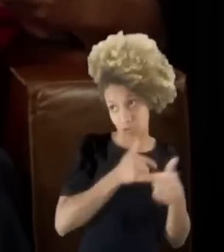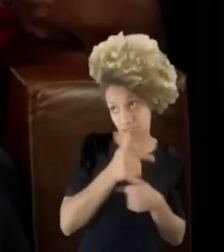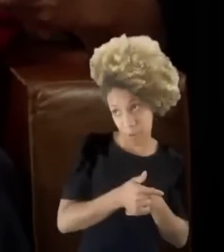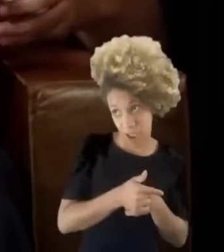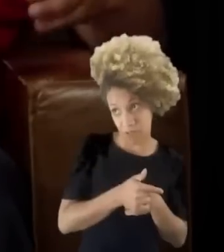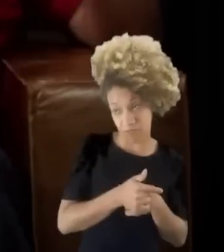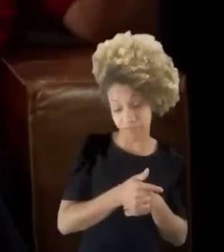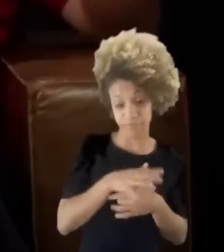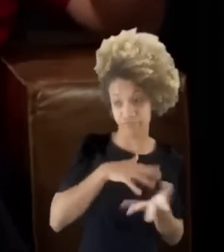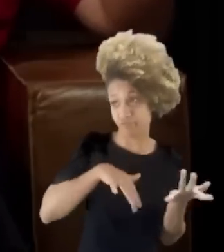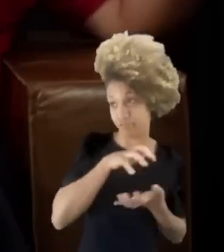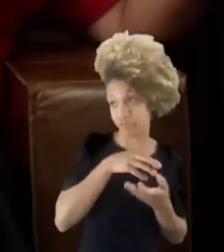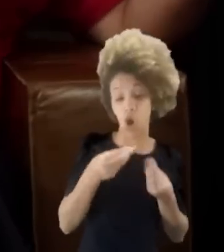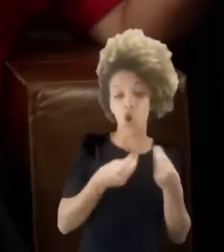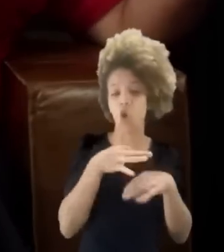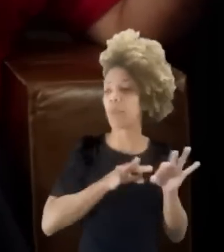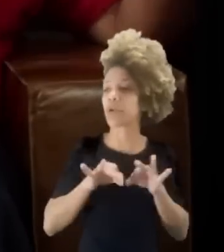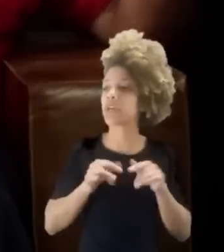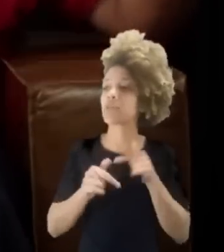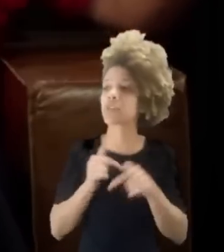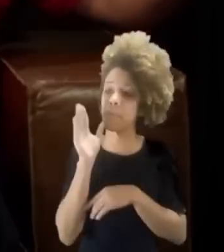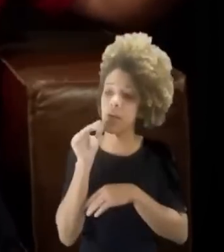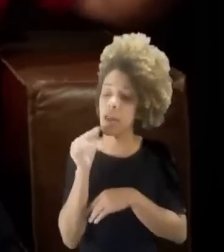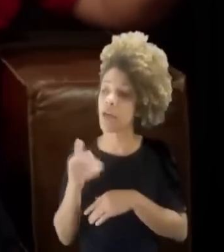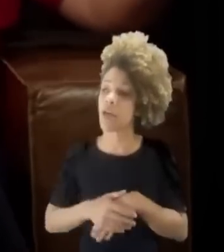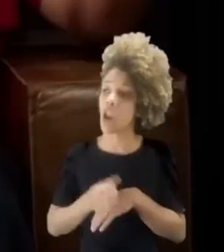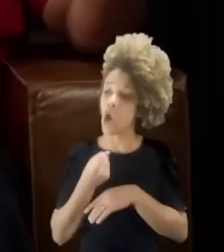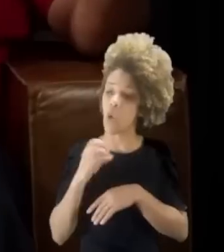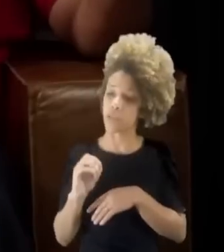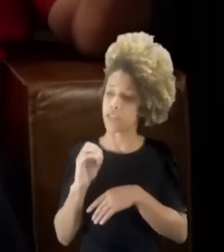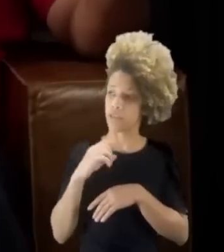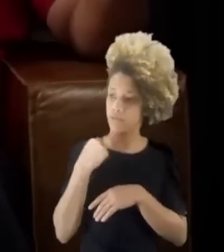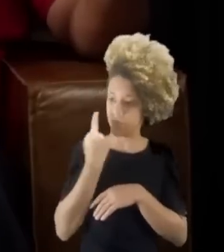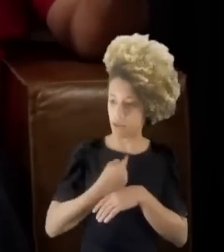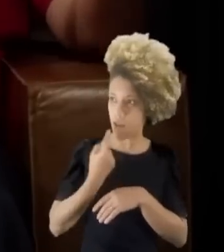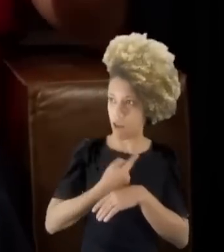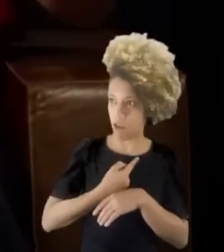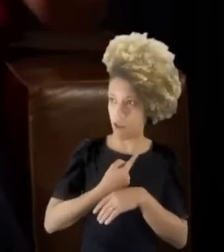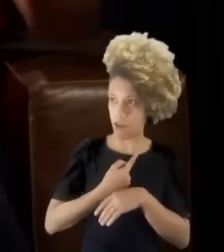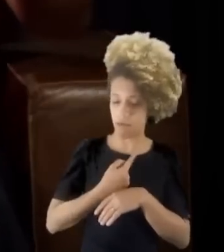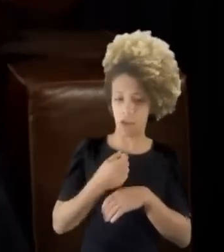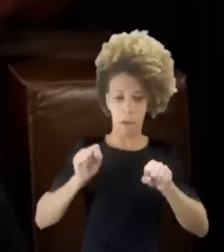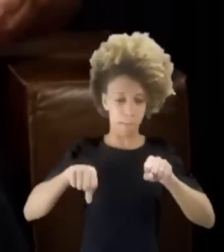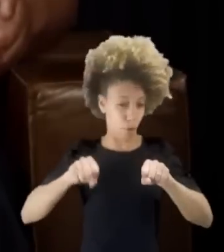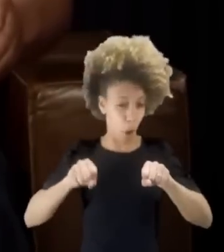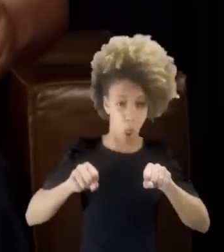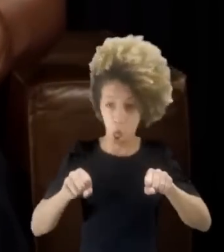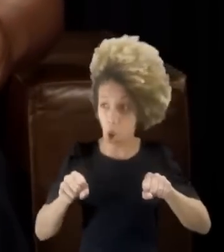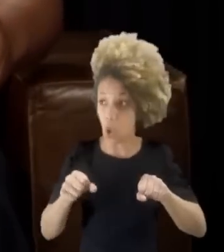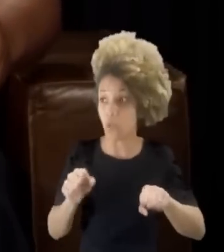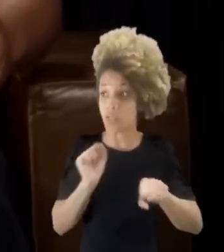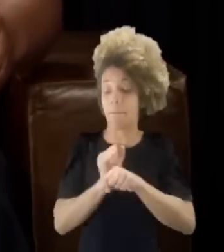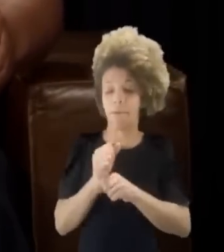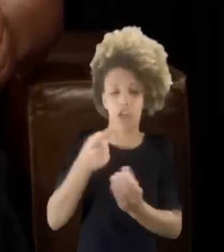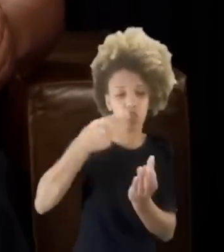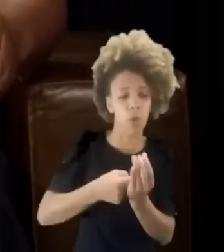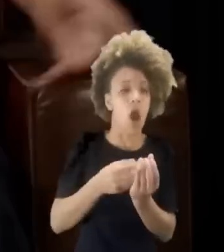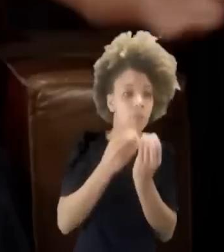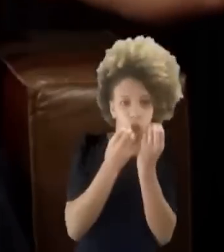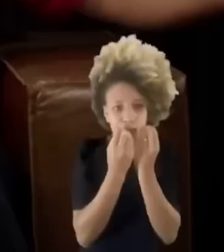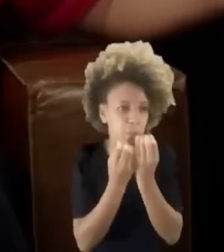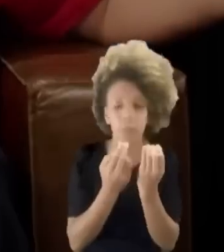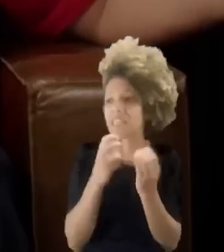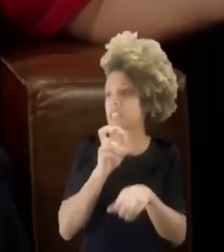Maurício como é que você organiza um trabalhador que ele tá passando a 80 por hora na sua frente e quando ele para ele para para comer um cachorro quente de 5 minutos